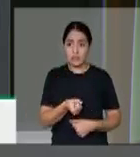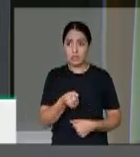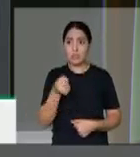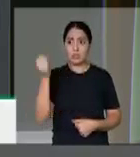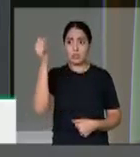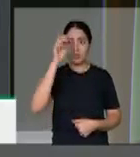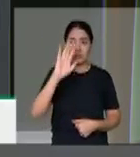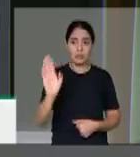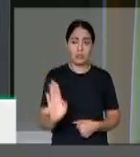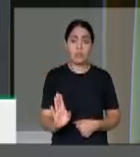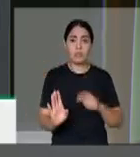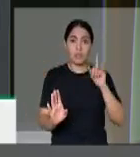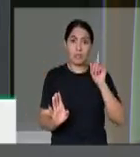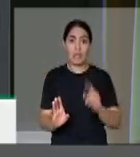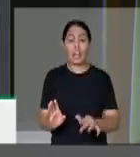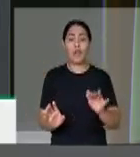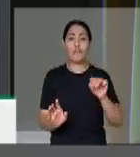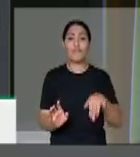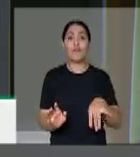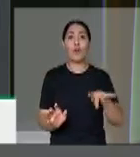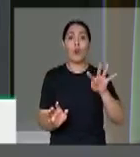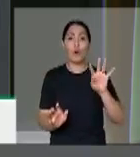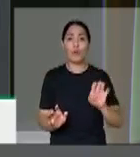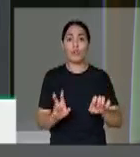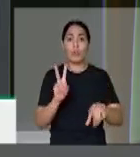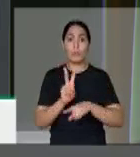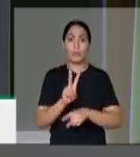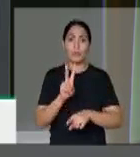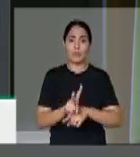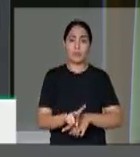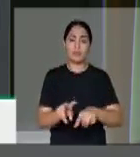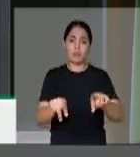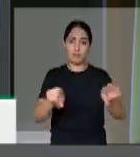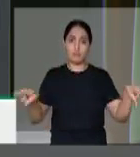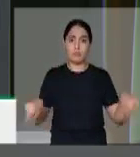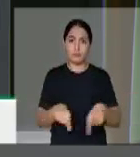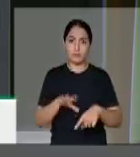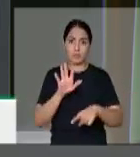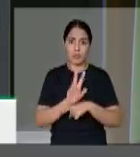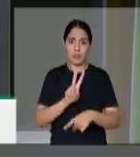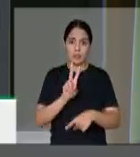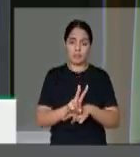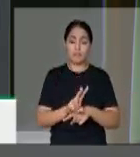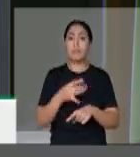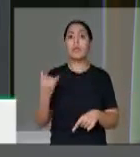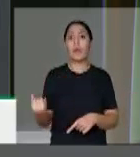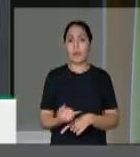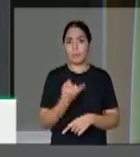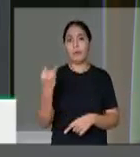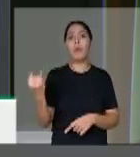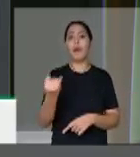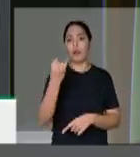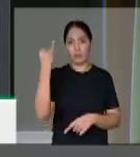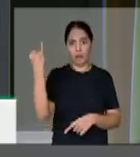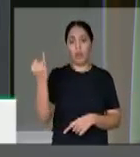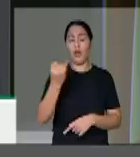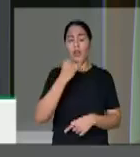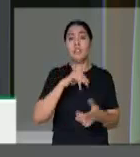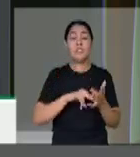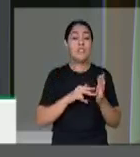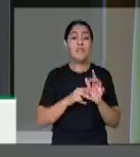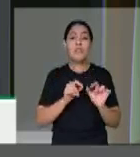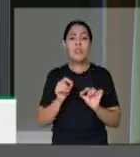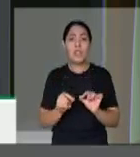a jusante de áreas protegidas. Essa proteção significa que essas fontes permanecem